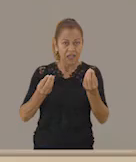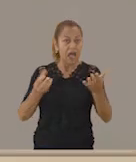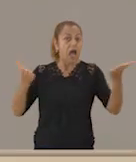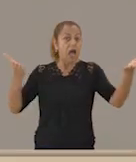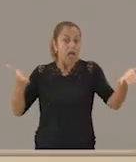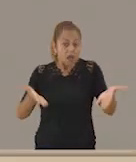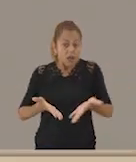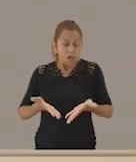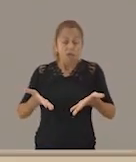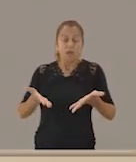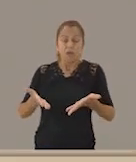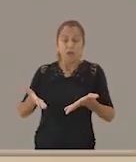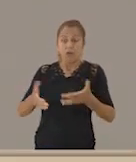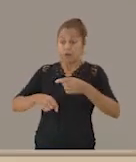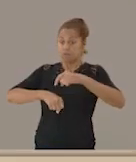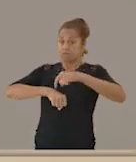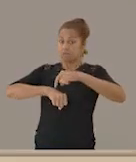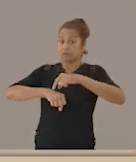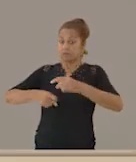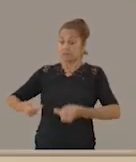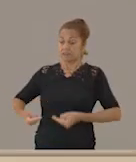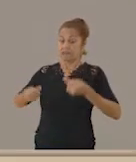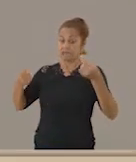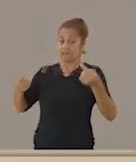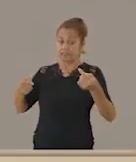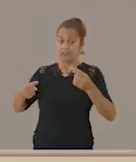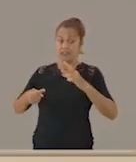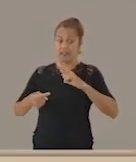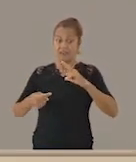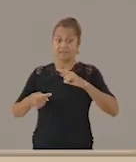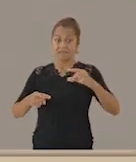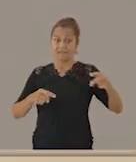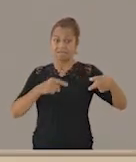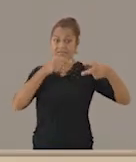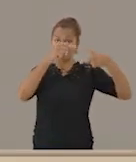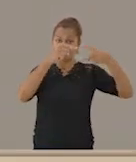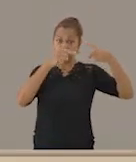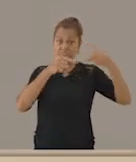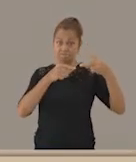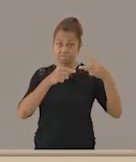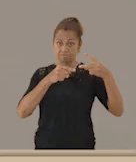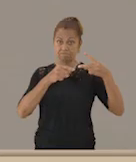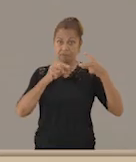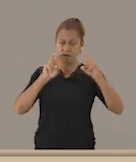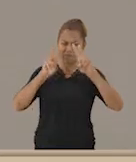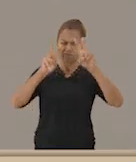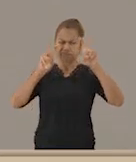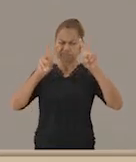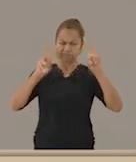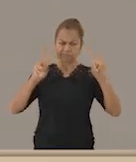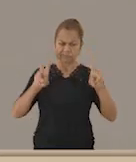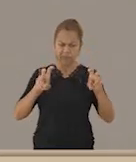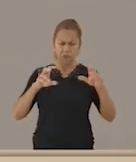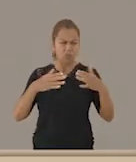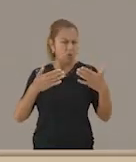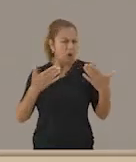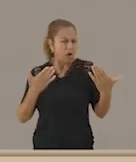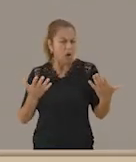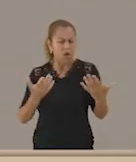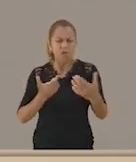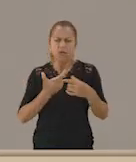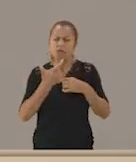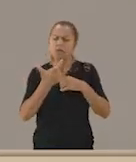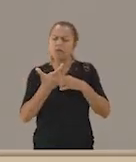desafio. Analise as duas manchetes abaixo e responda: quais as diferenças de vocabulário e